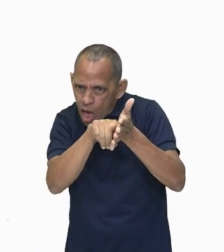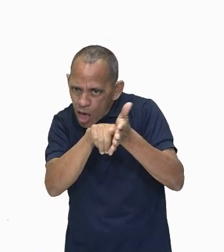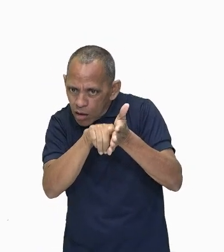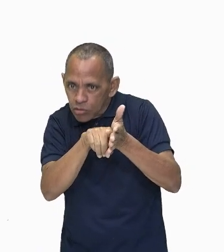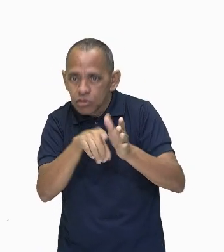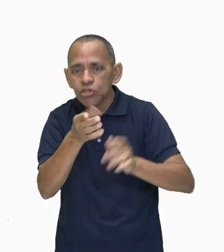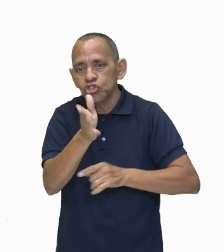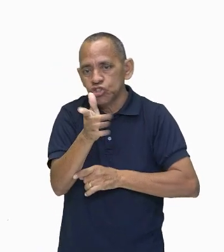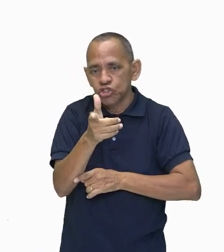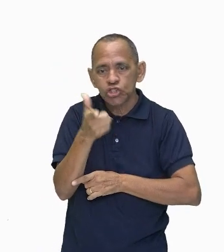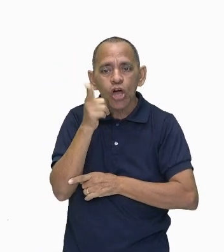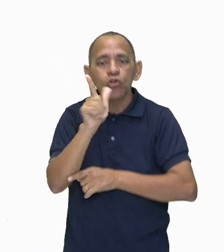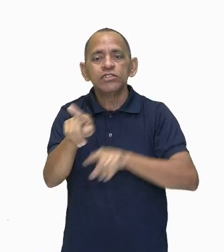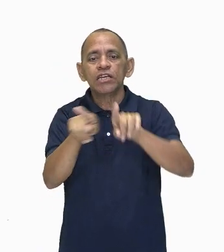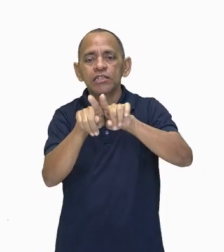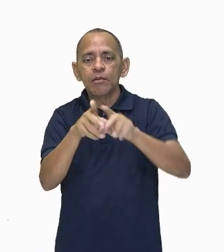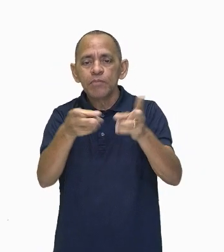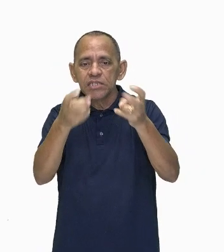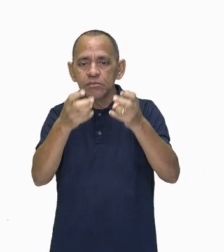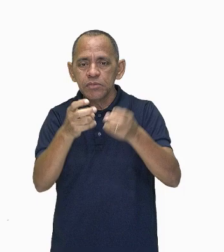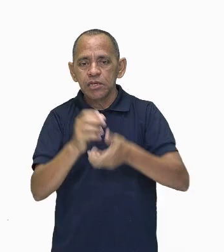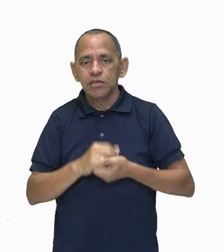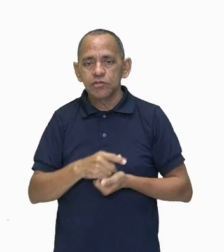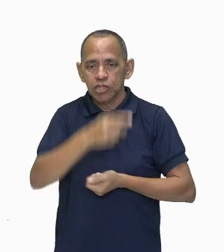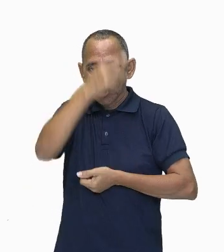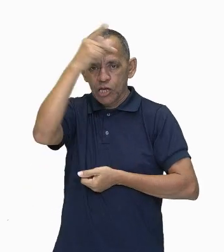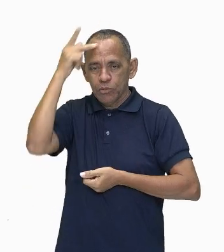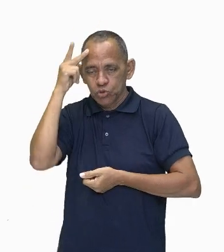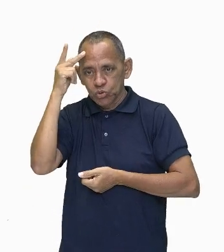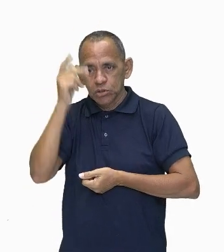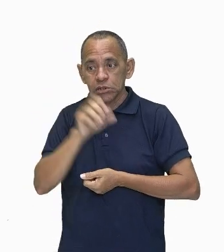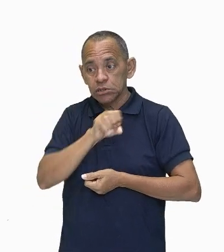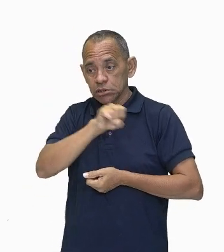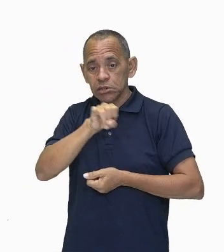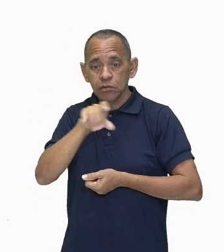do seu cliente, né? Se você for uma empresa,